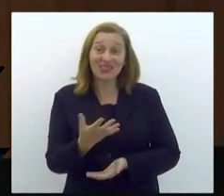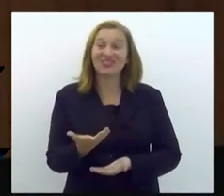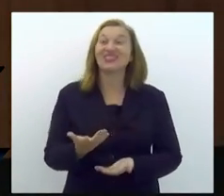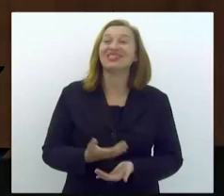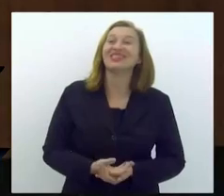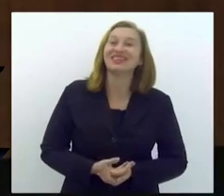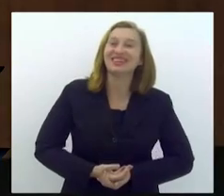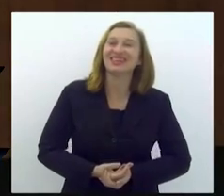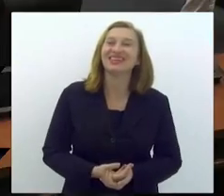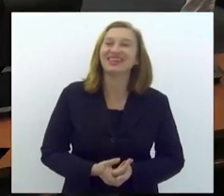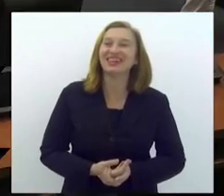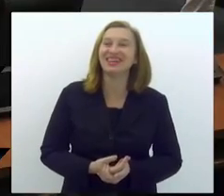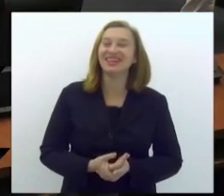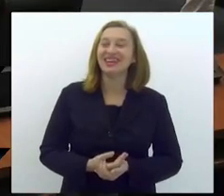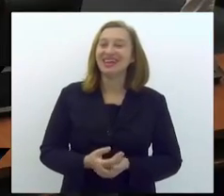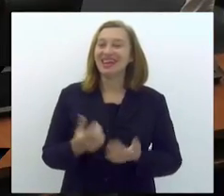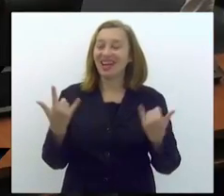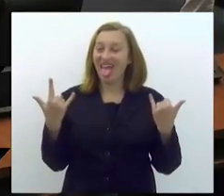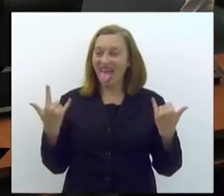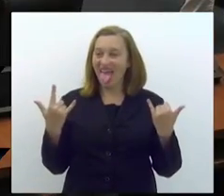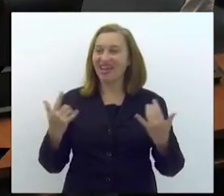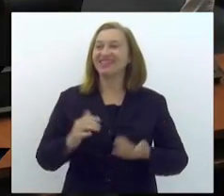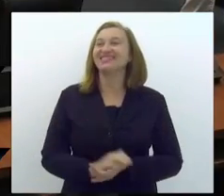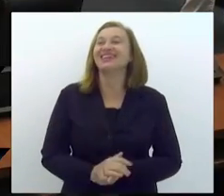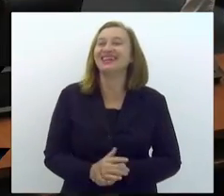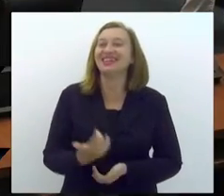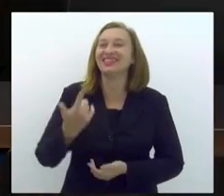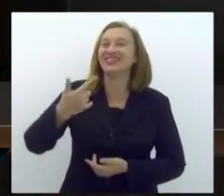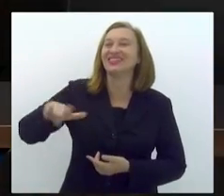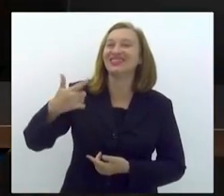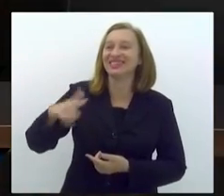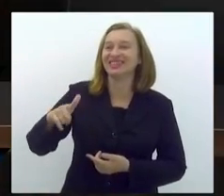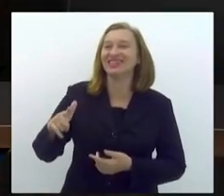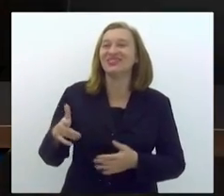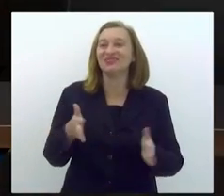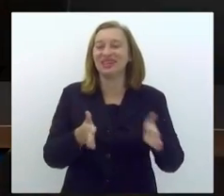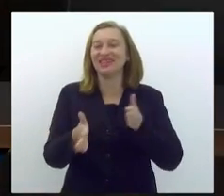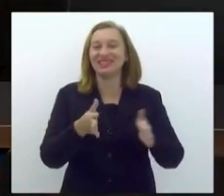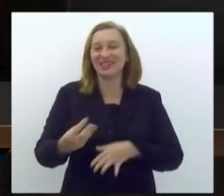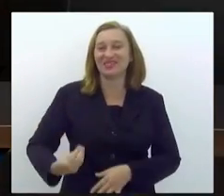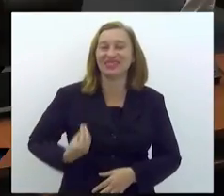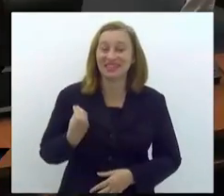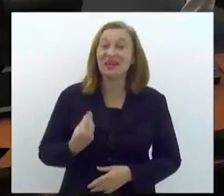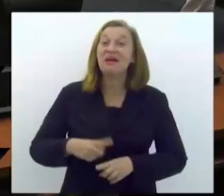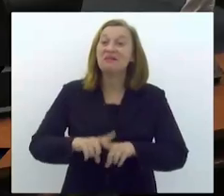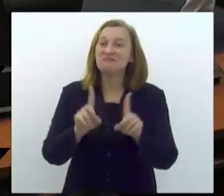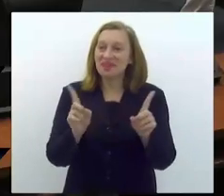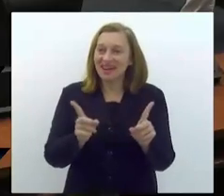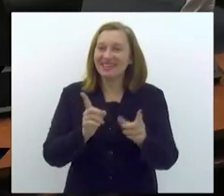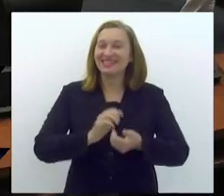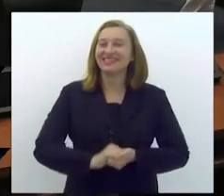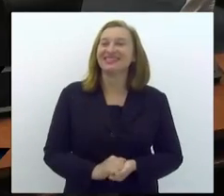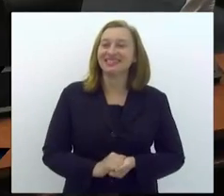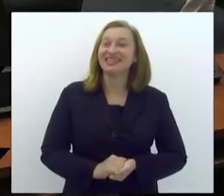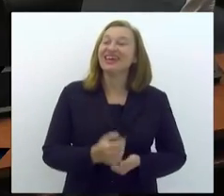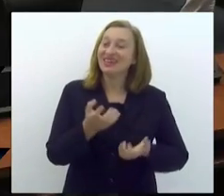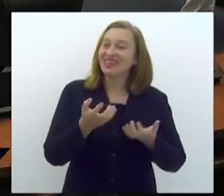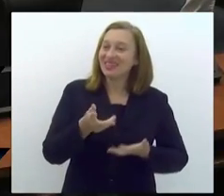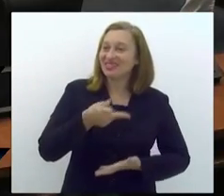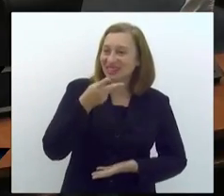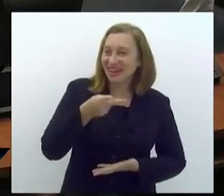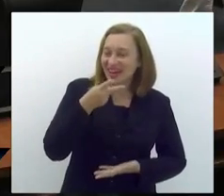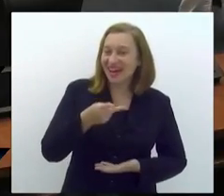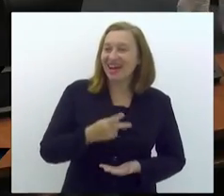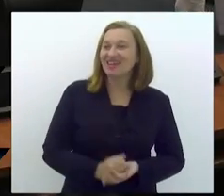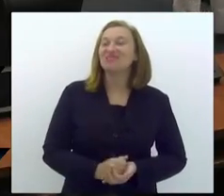gosto eu gosto de rave agora Chico tá em outra fase da vida mas eu quero destacar